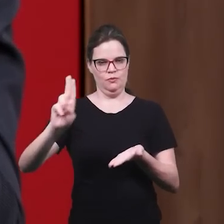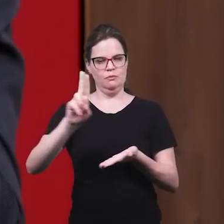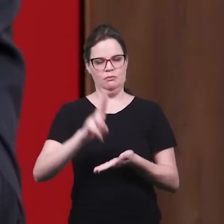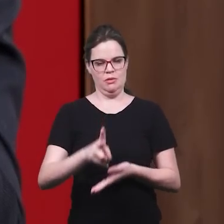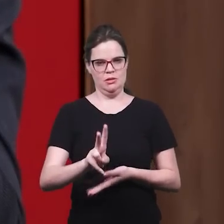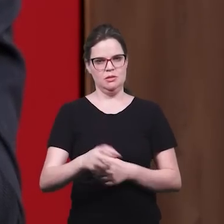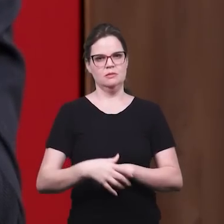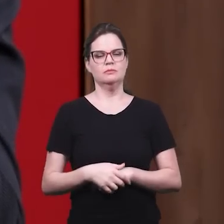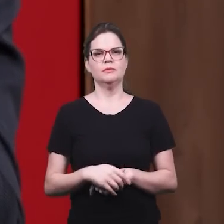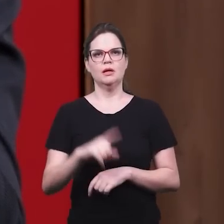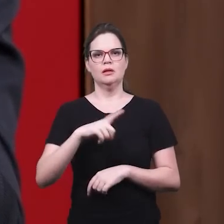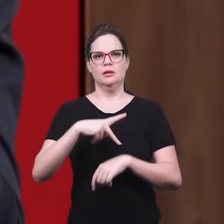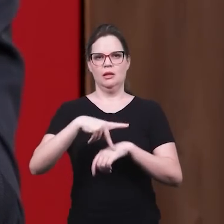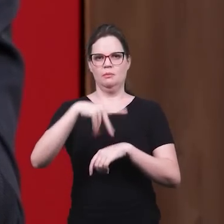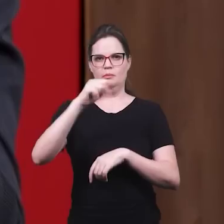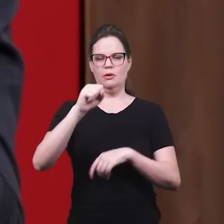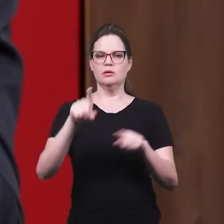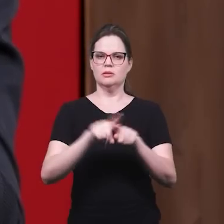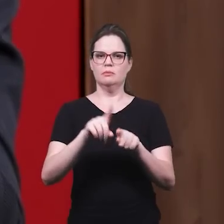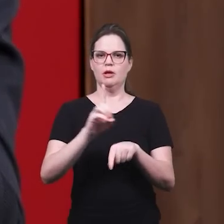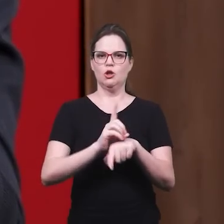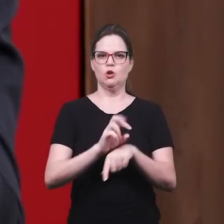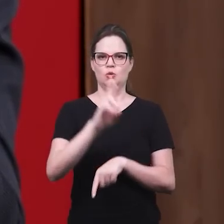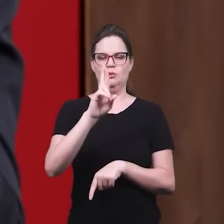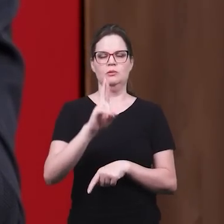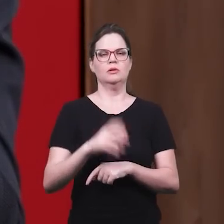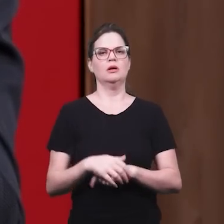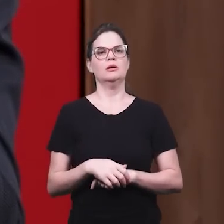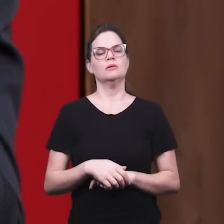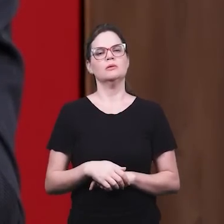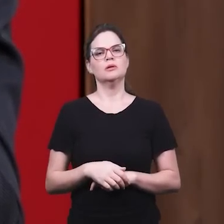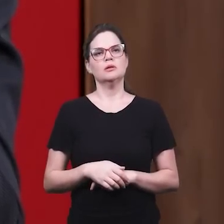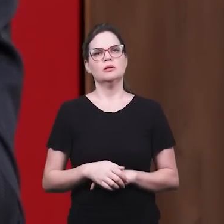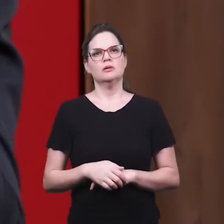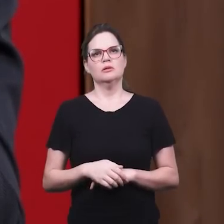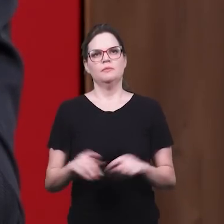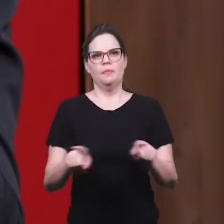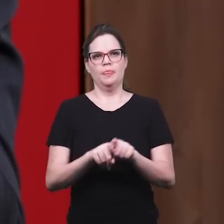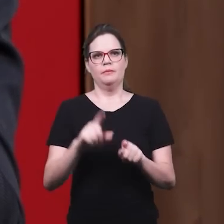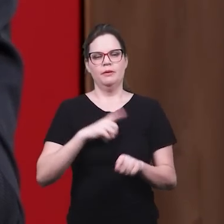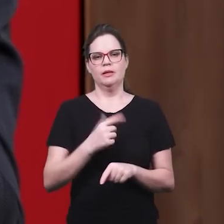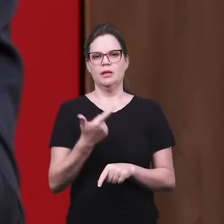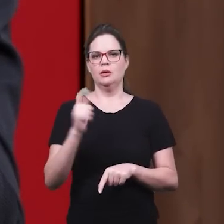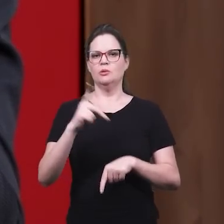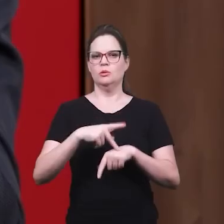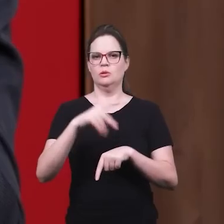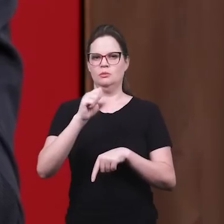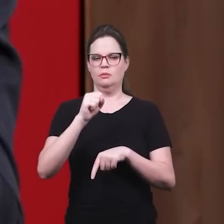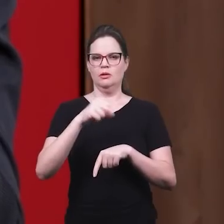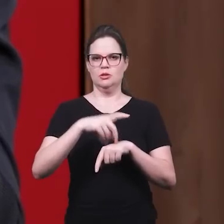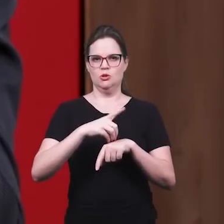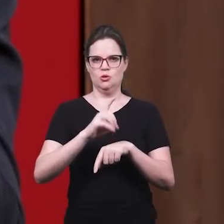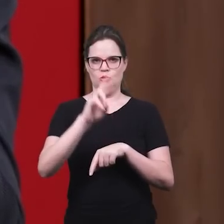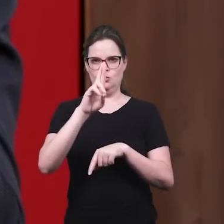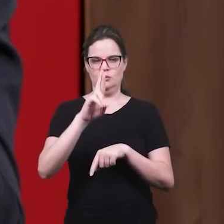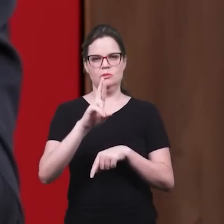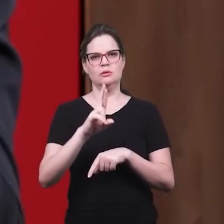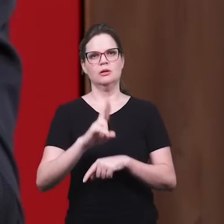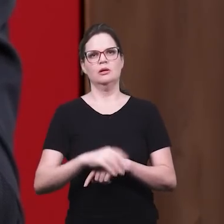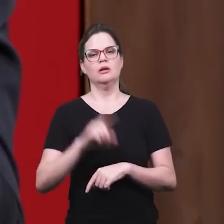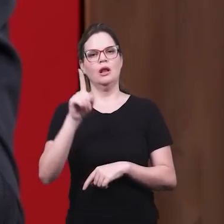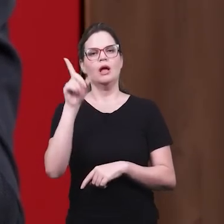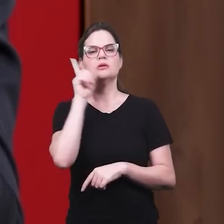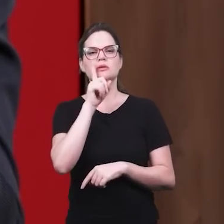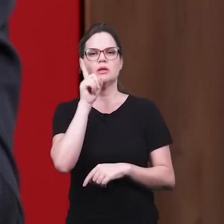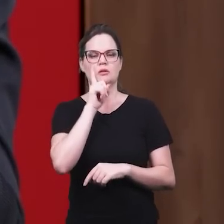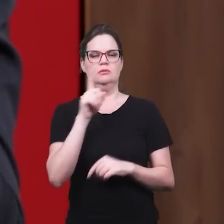universidade, ele tem pós-doutorado pela Unicamp, tem um outro pós-doutorado pela Universidade do Estado do Colorado, nos